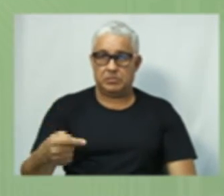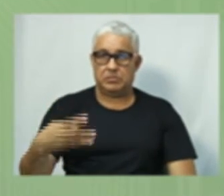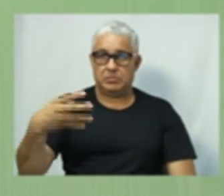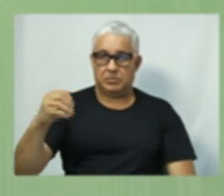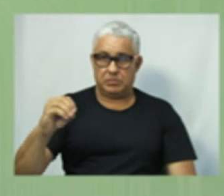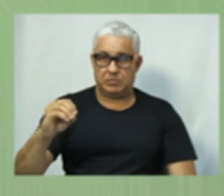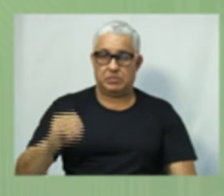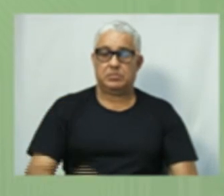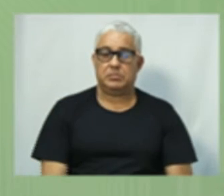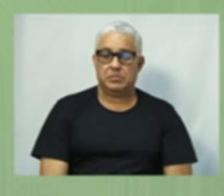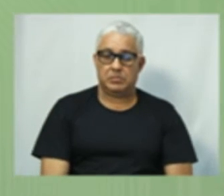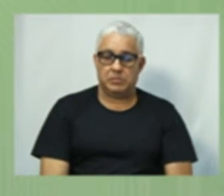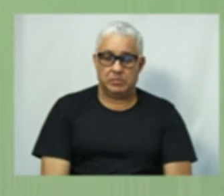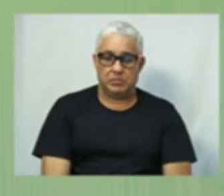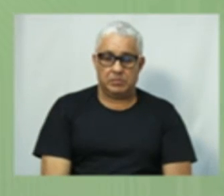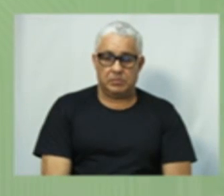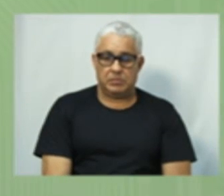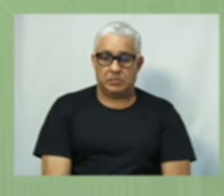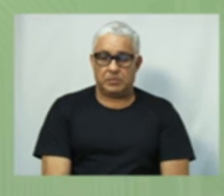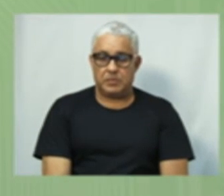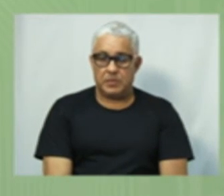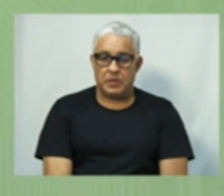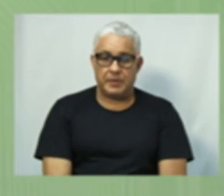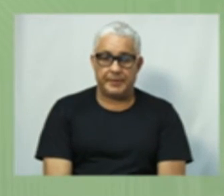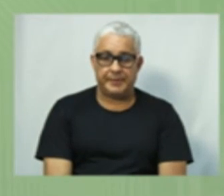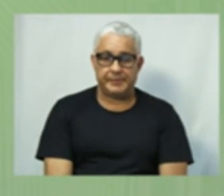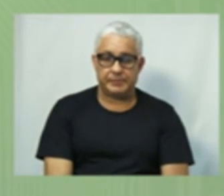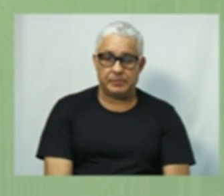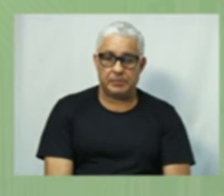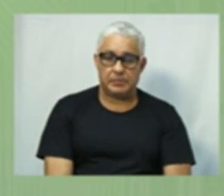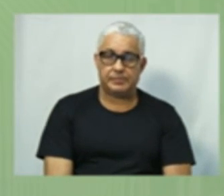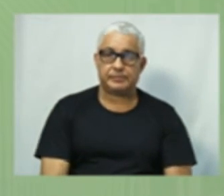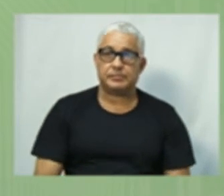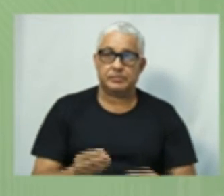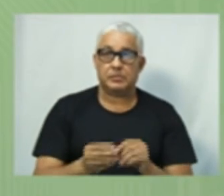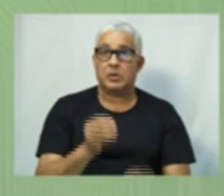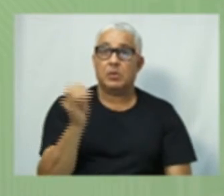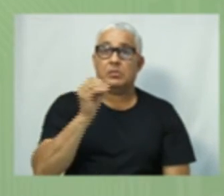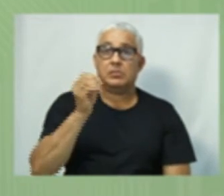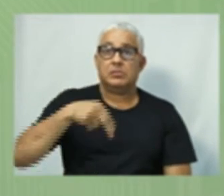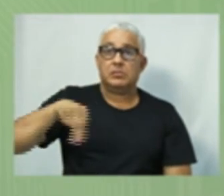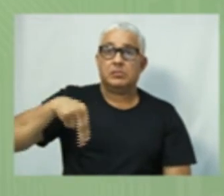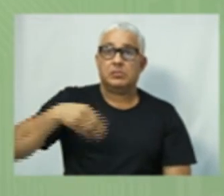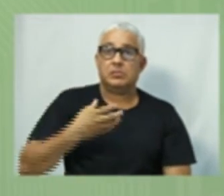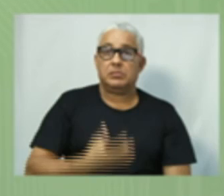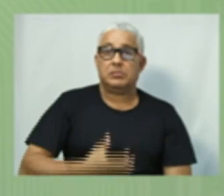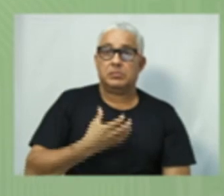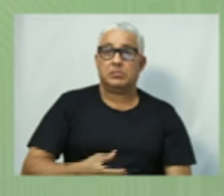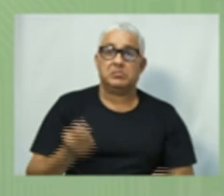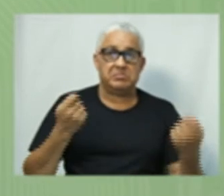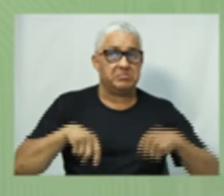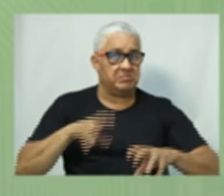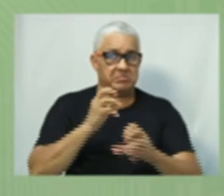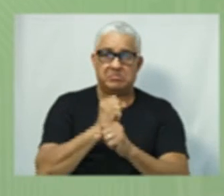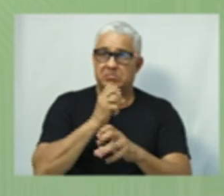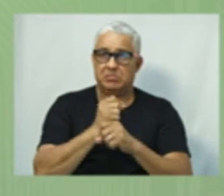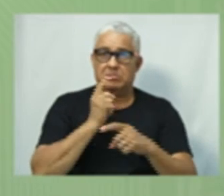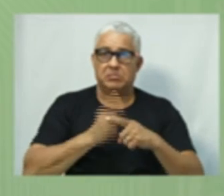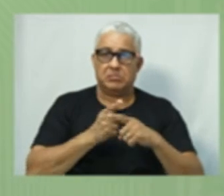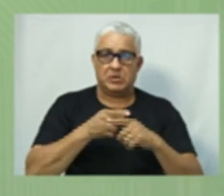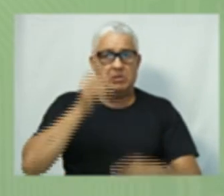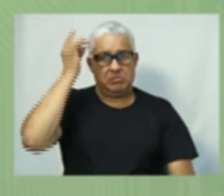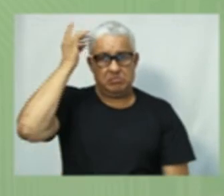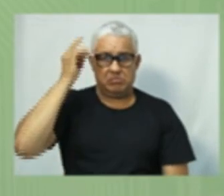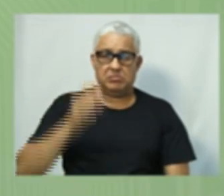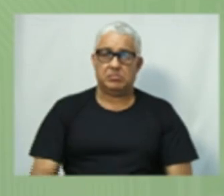2.732,40. Como fica outubro, novembro e dezembro? Aqui eu não vou calcular, porque agora já ficou fácil,